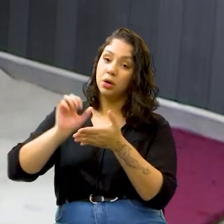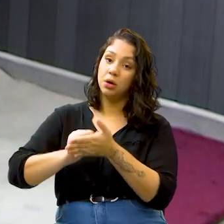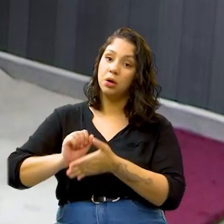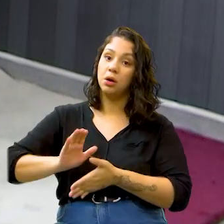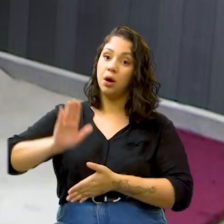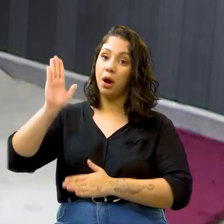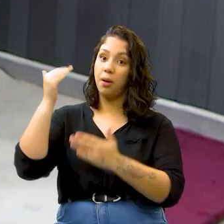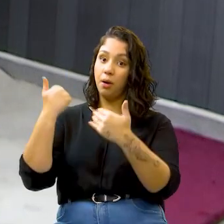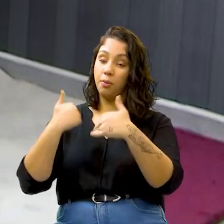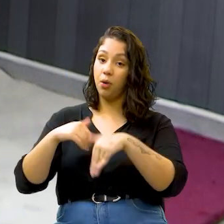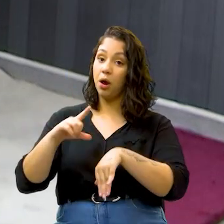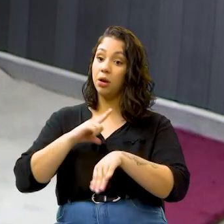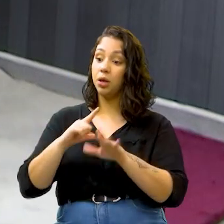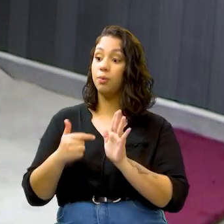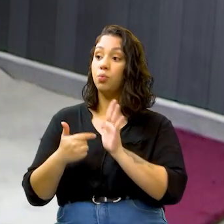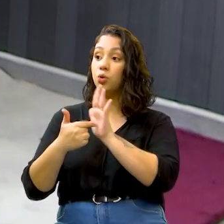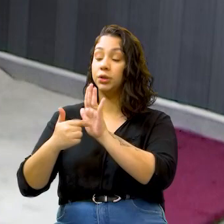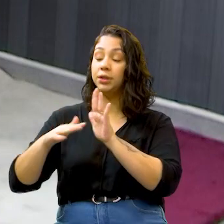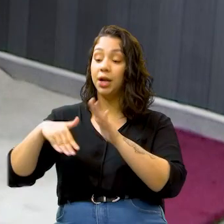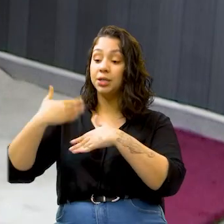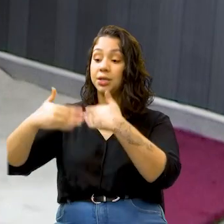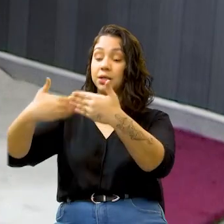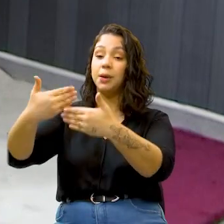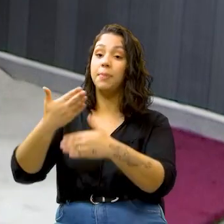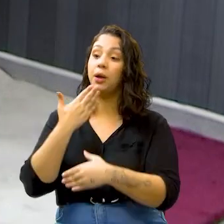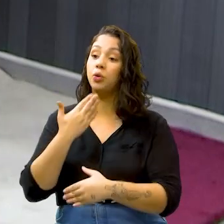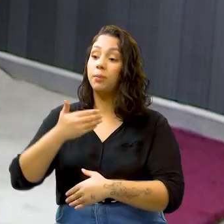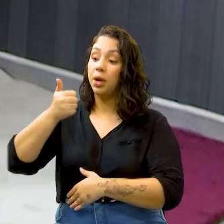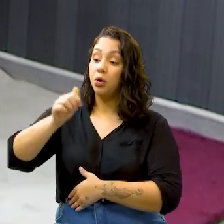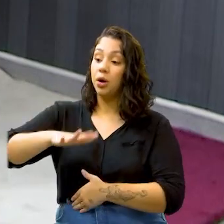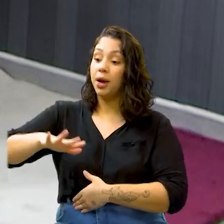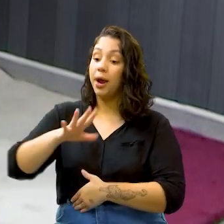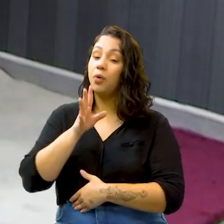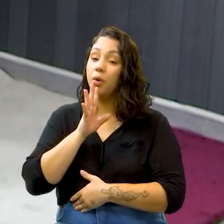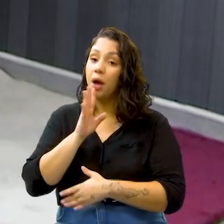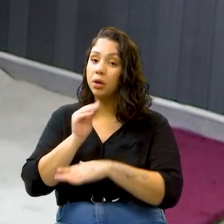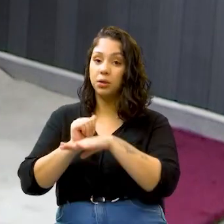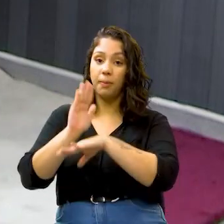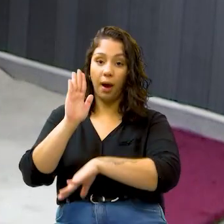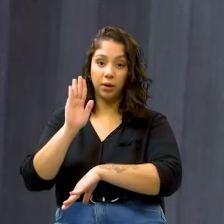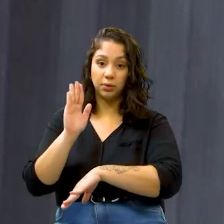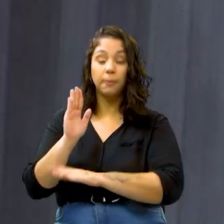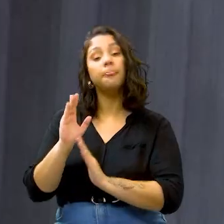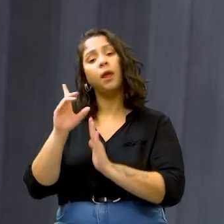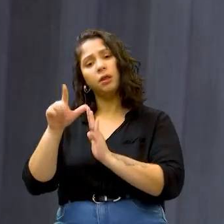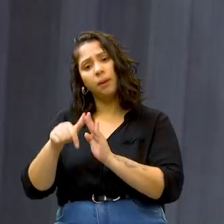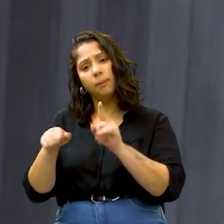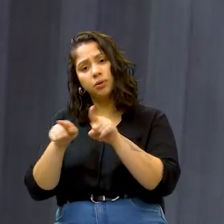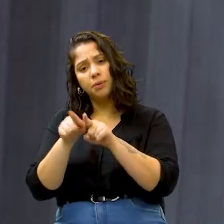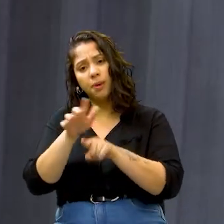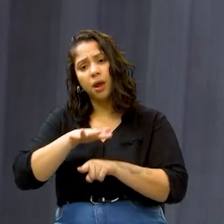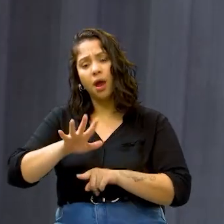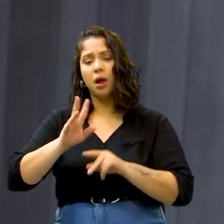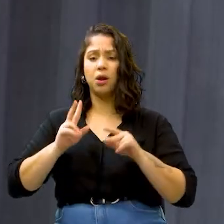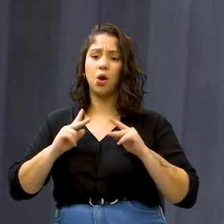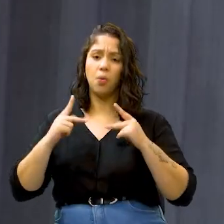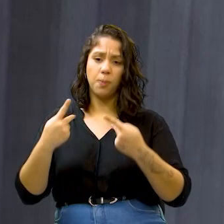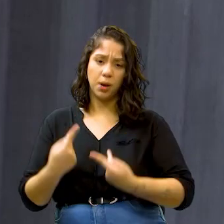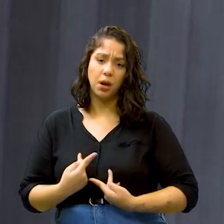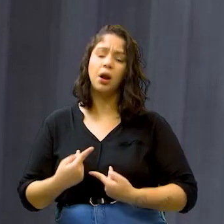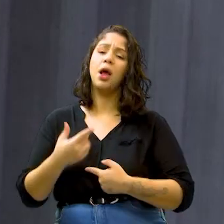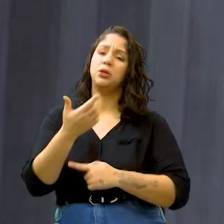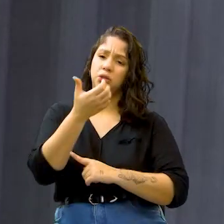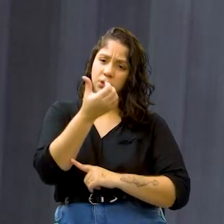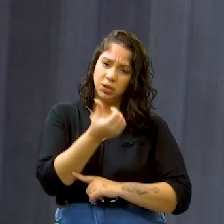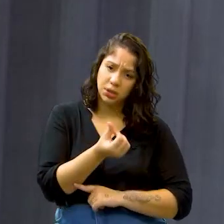candidatos terão como demonstrar maior desempenho na área que mais conhece e depois o pessoal de humanidade